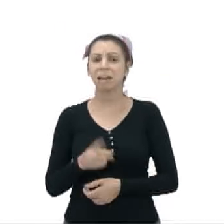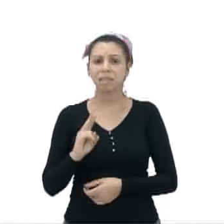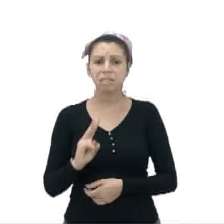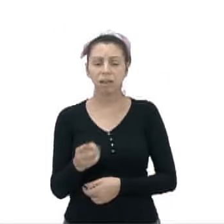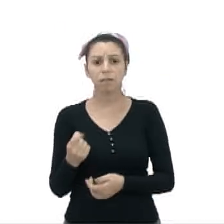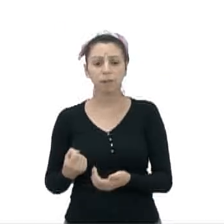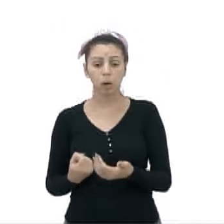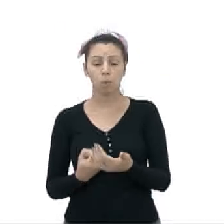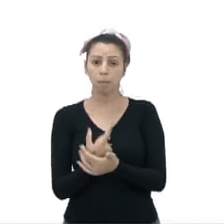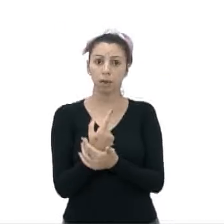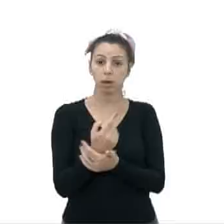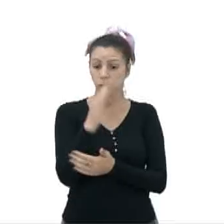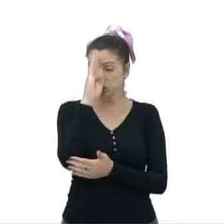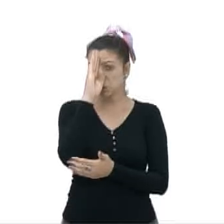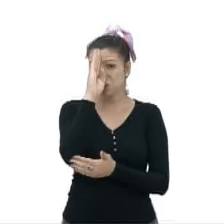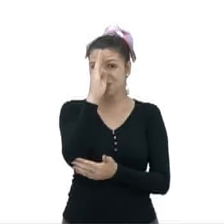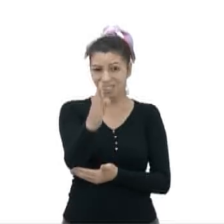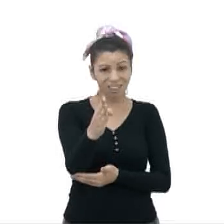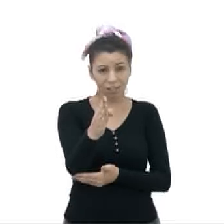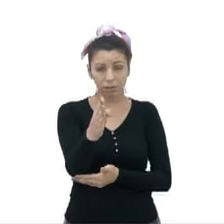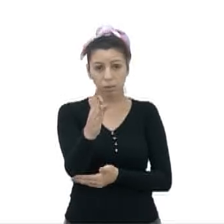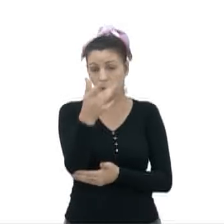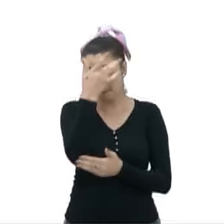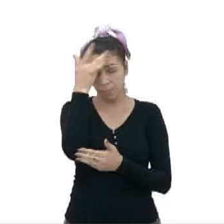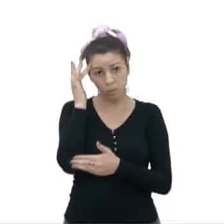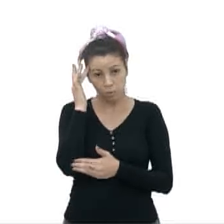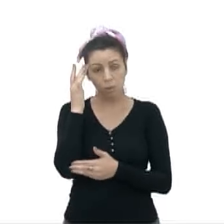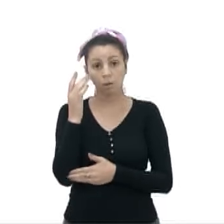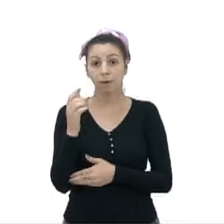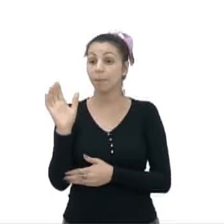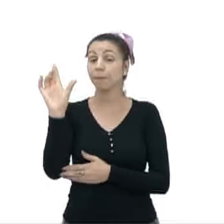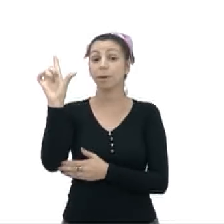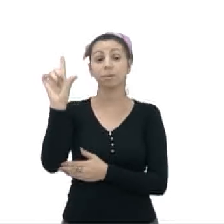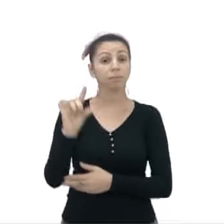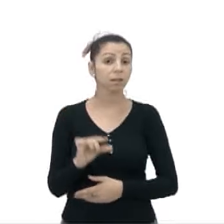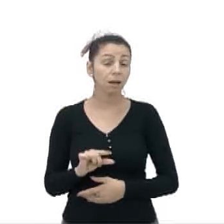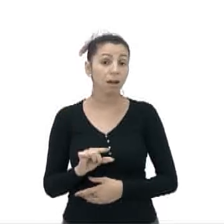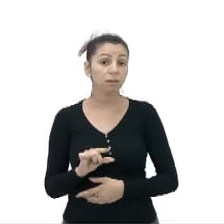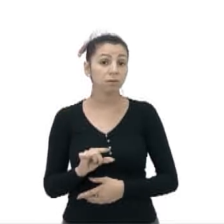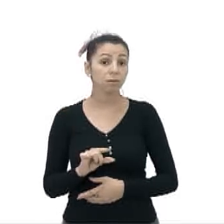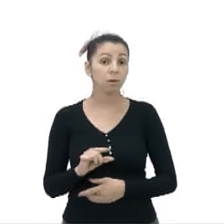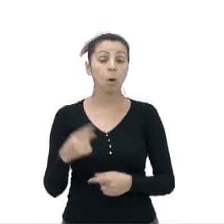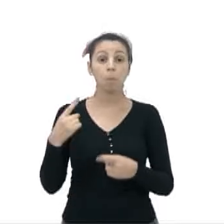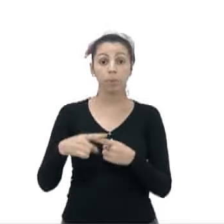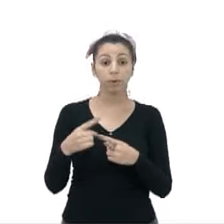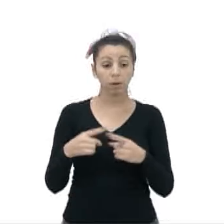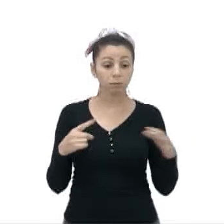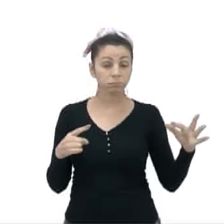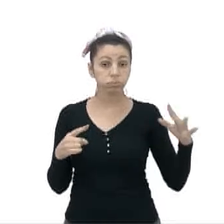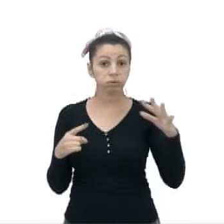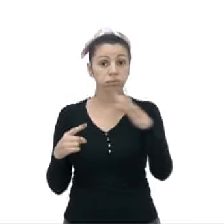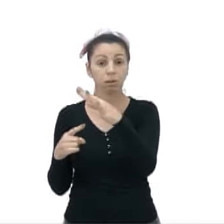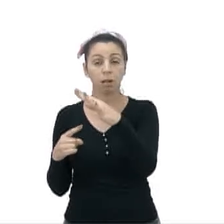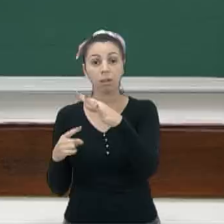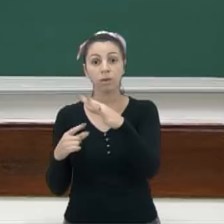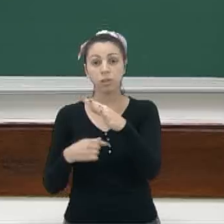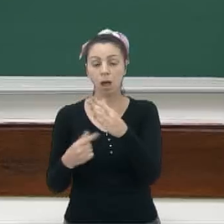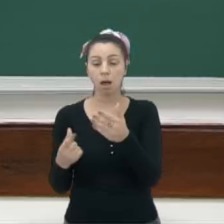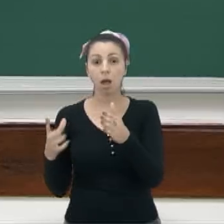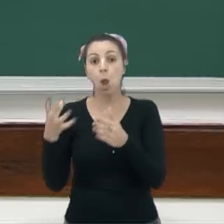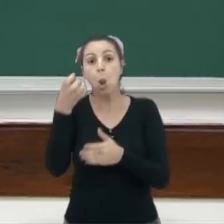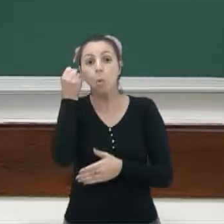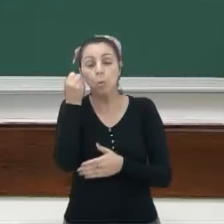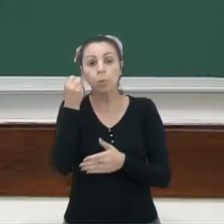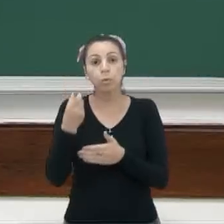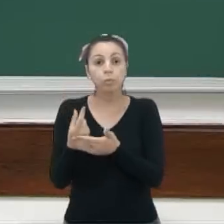comprar um produto e você compra diretamente na fonte, ele é mais barato do que você comprar de atravessadores. Por quê? Porque os atravessadores, eles já põem embutido o